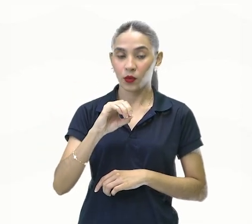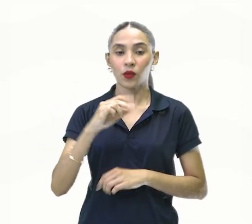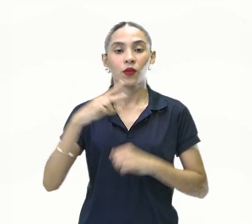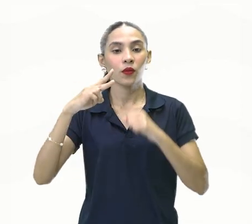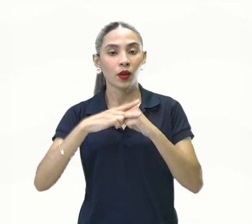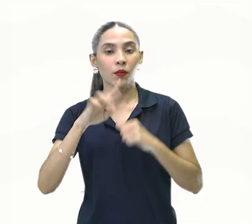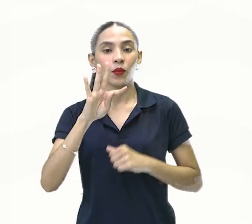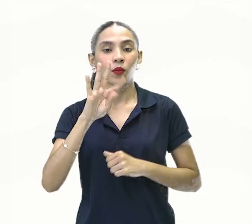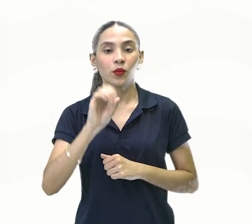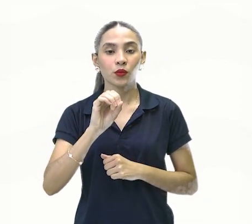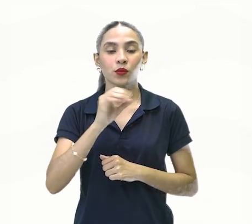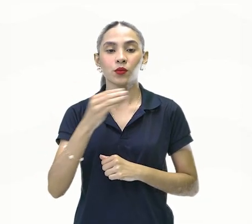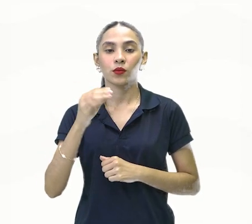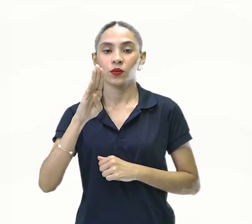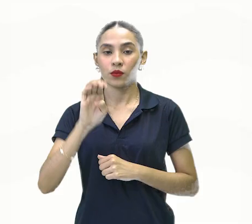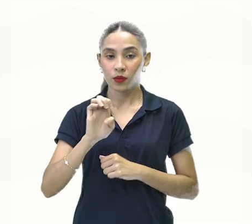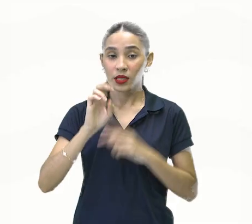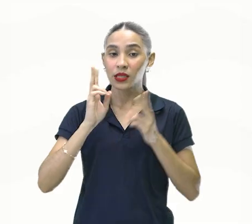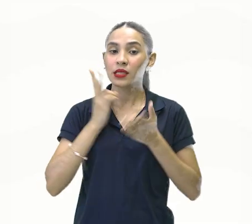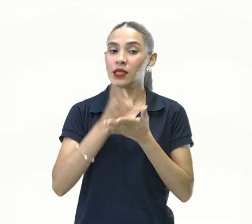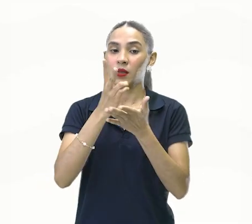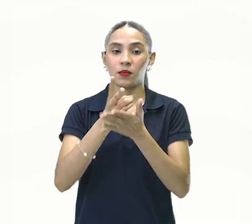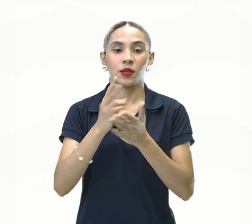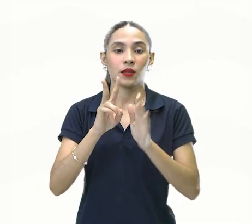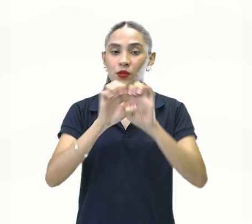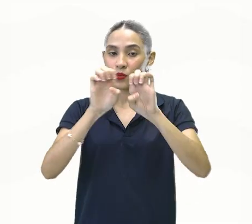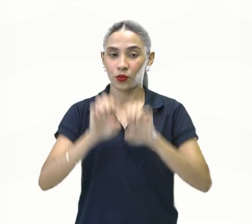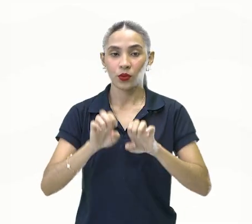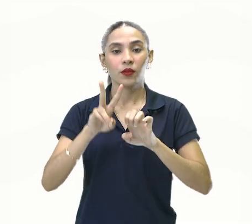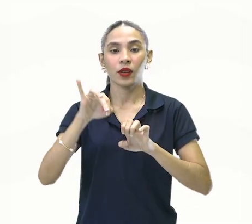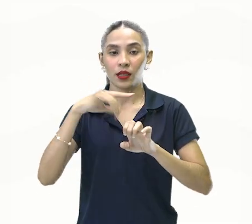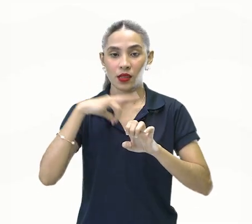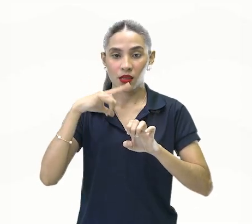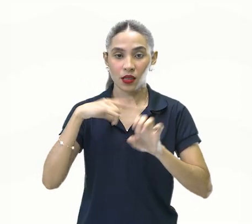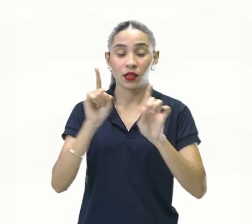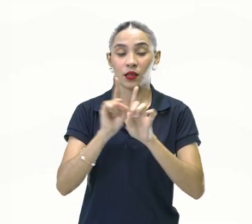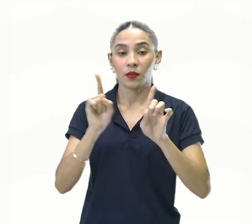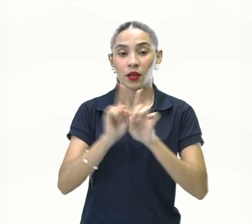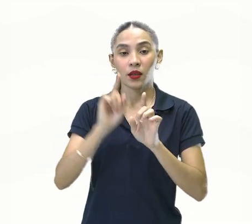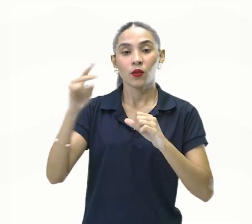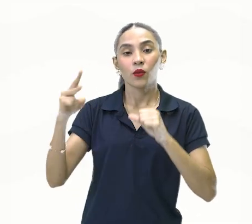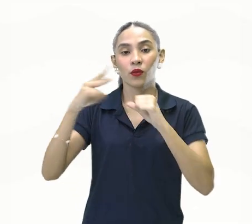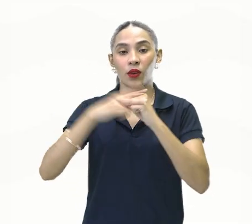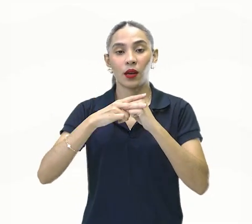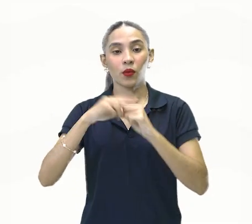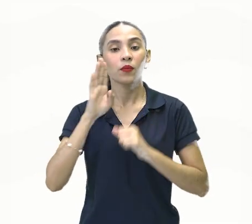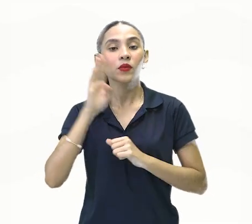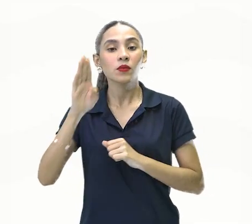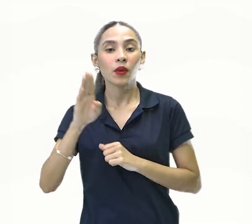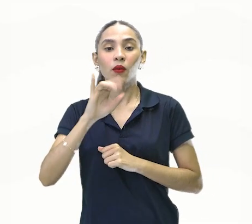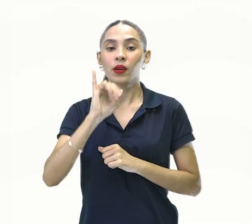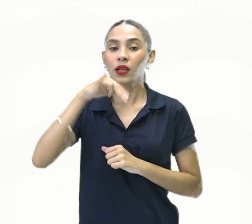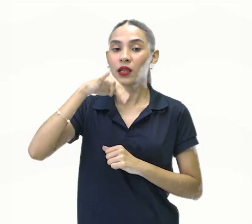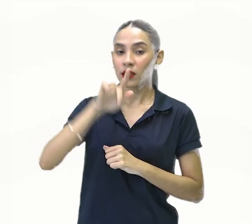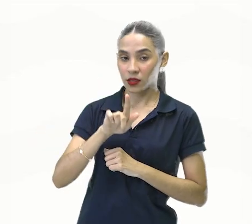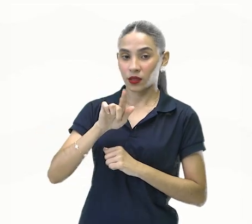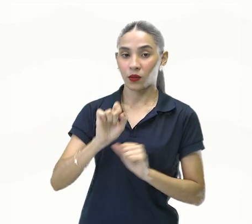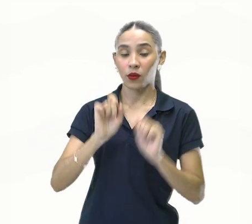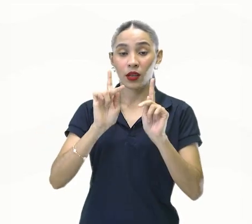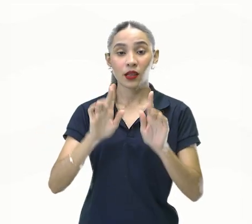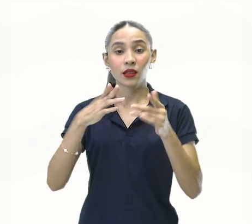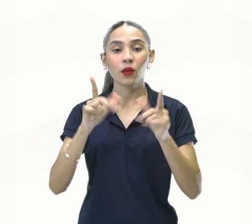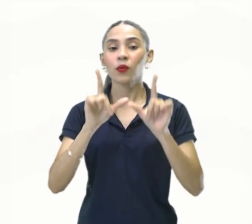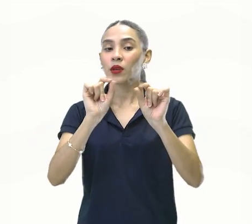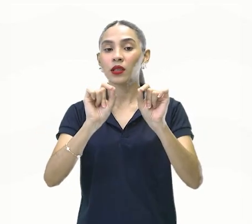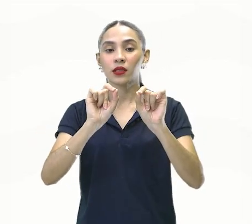vai aparecer aqui, né, nessa estrutura. E aí o verbo principal com o ing, tá certo? Então, o que está escrito